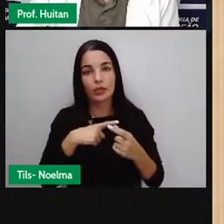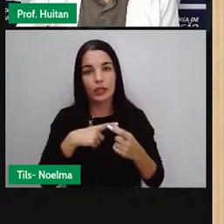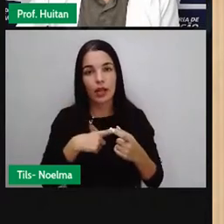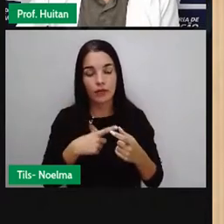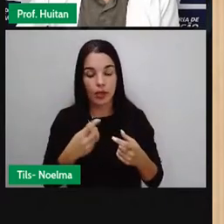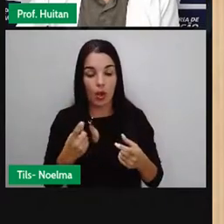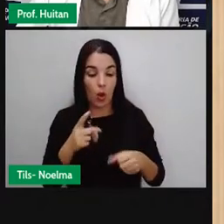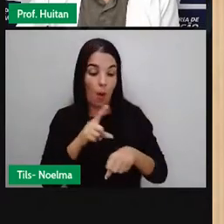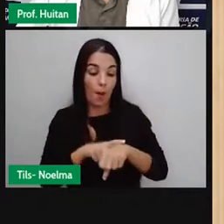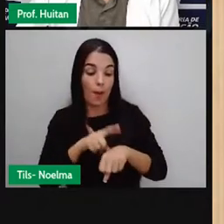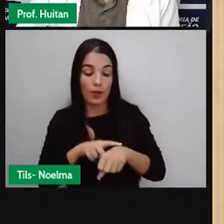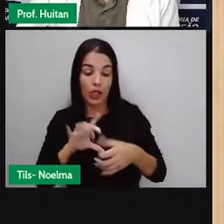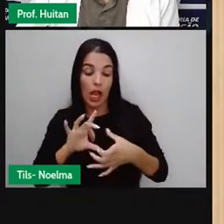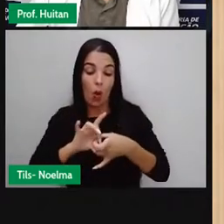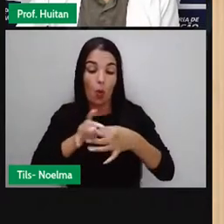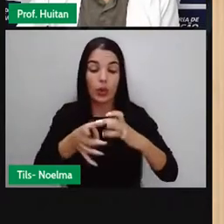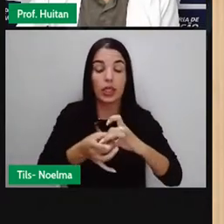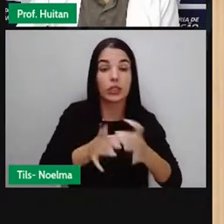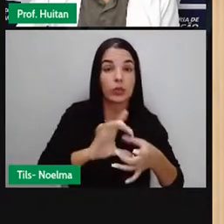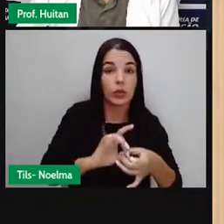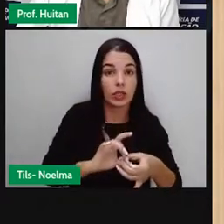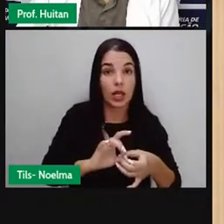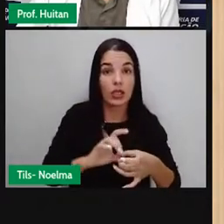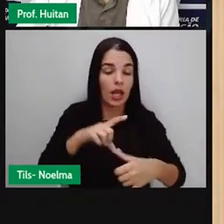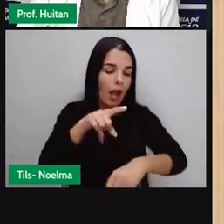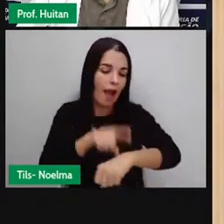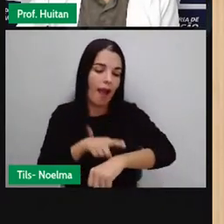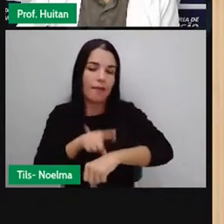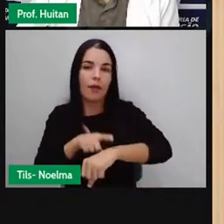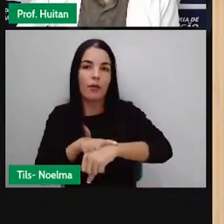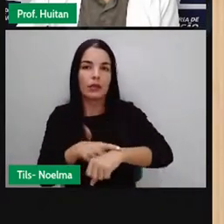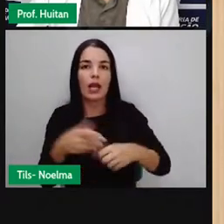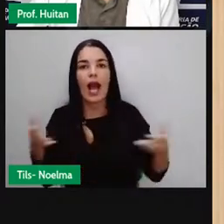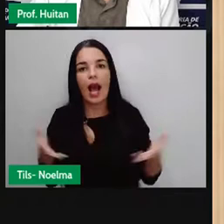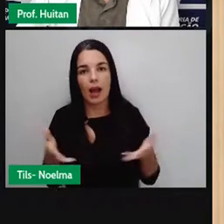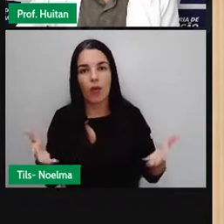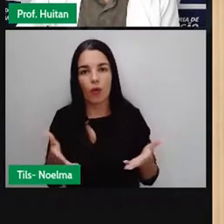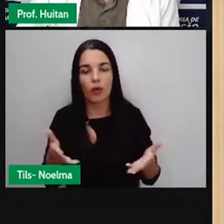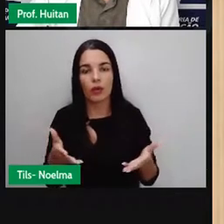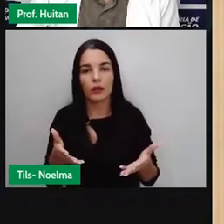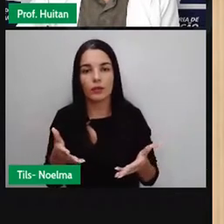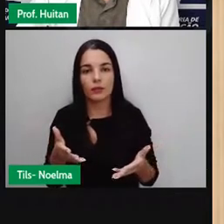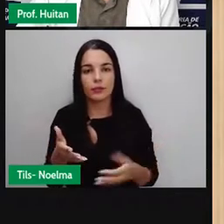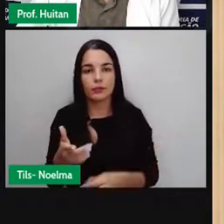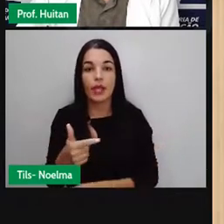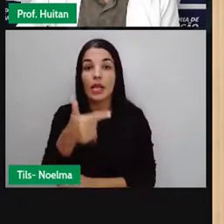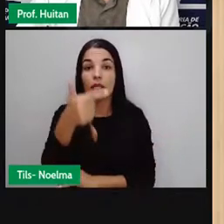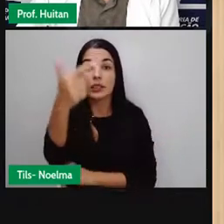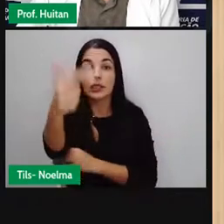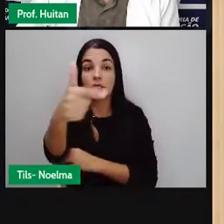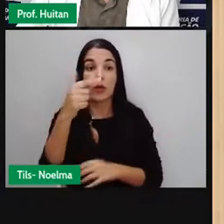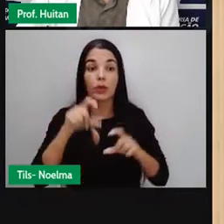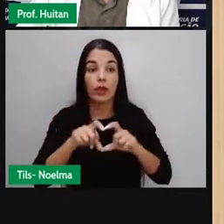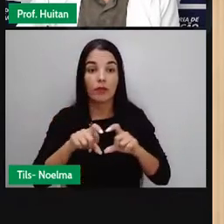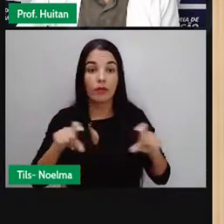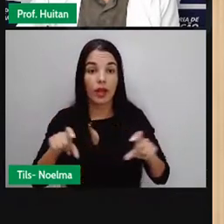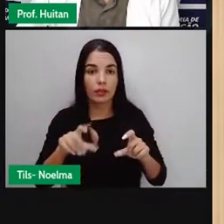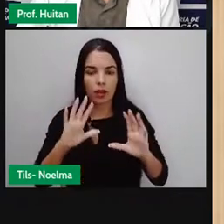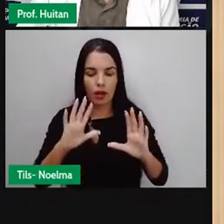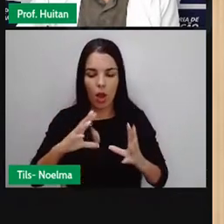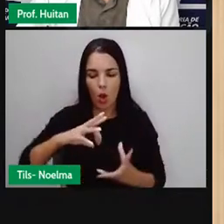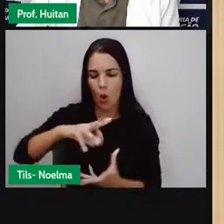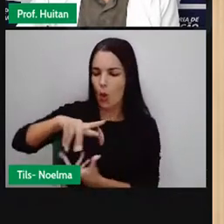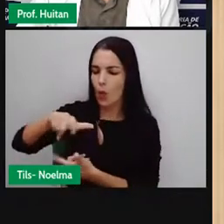contextualizada, não é? Num contexto, numa situação real. Olha a segunda frase. No mundo dos